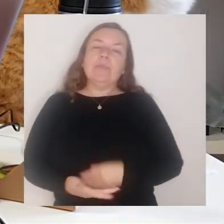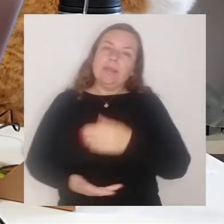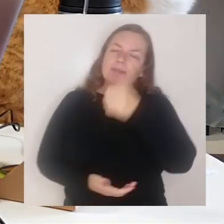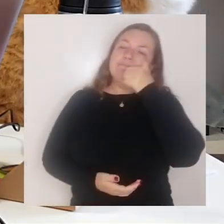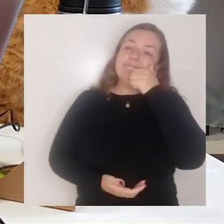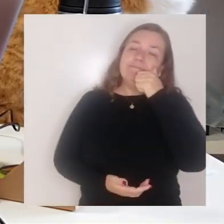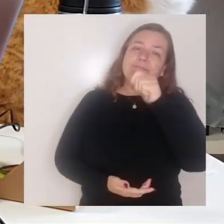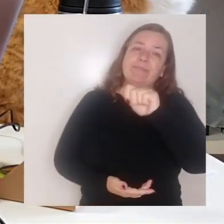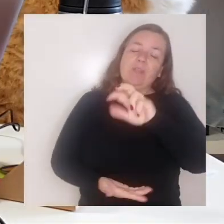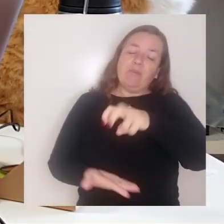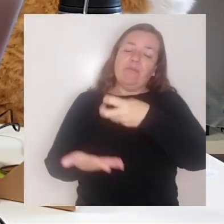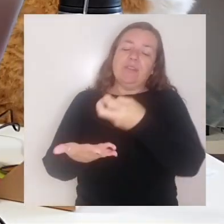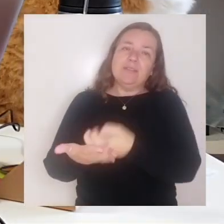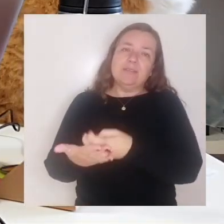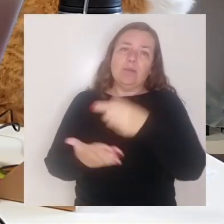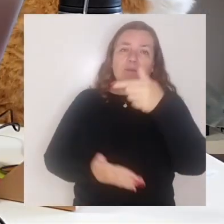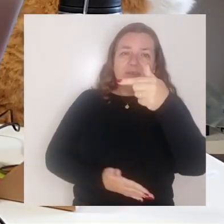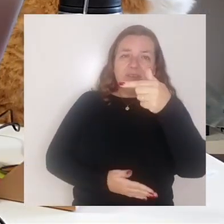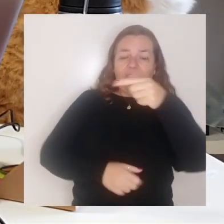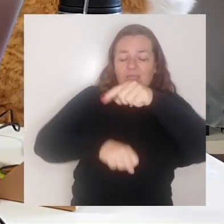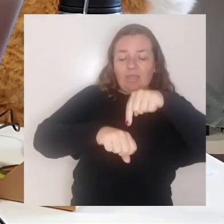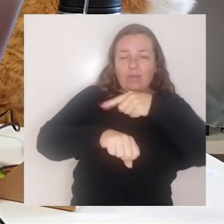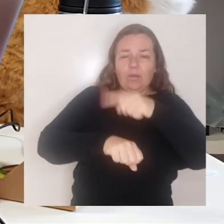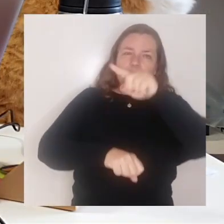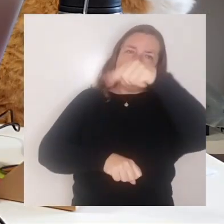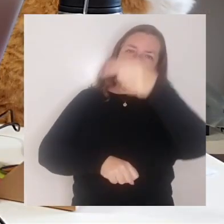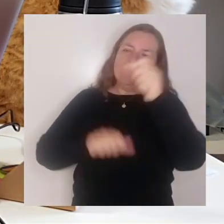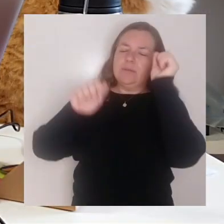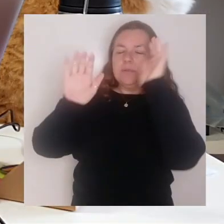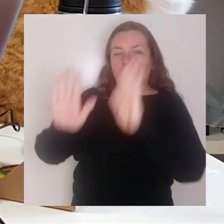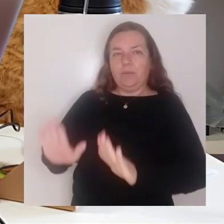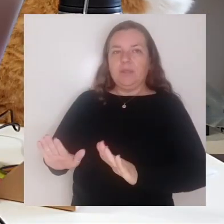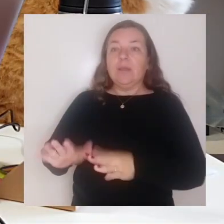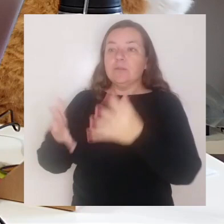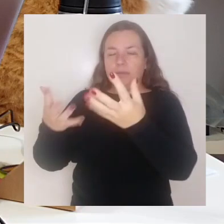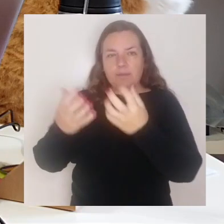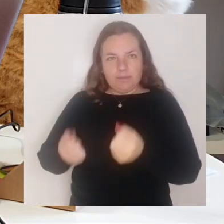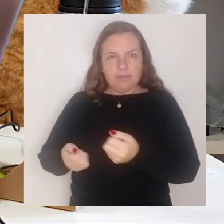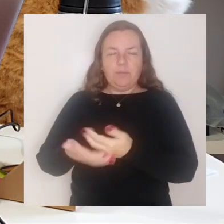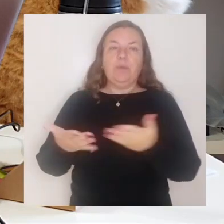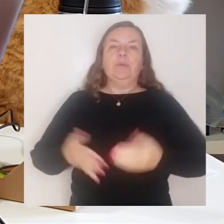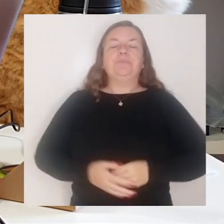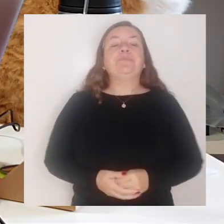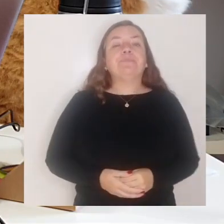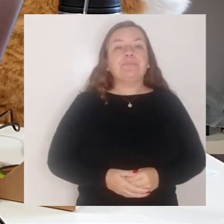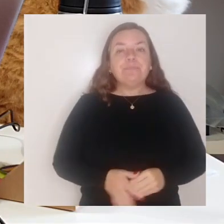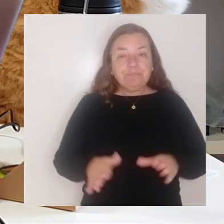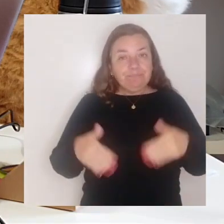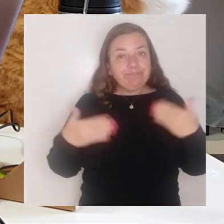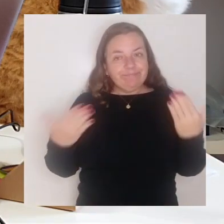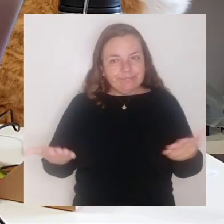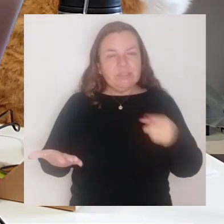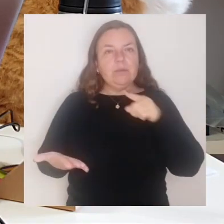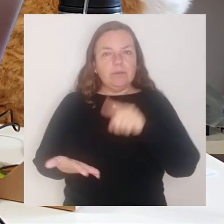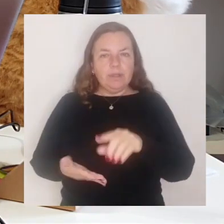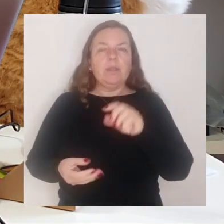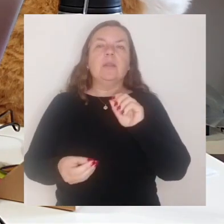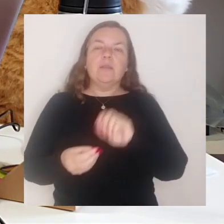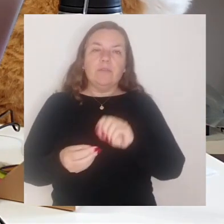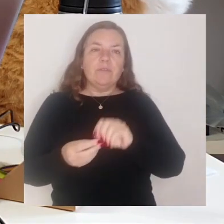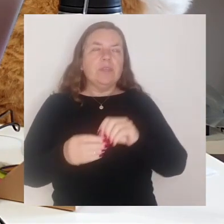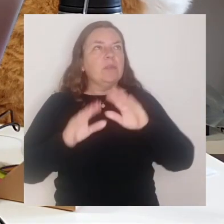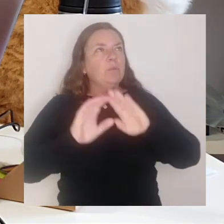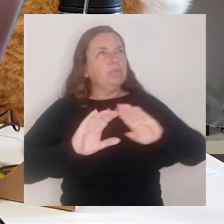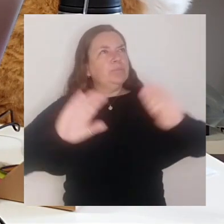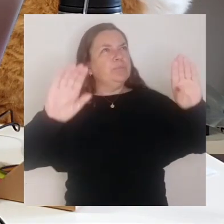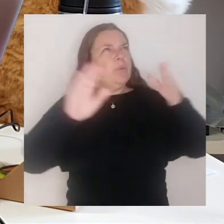Dona Rogéria faleceu 7 horas depois dessa homenagem que ela recebeu. Então, certamente ela fez a passagem